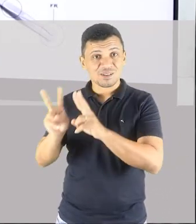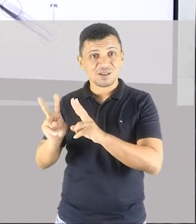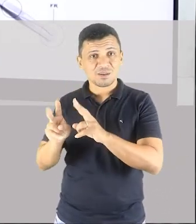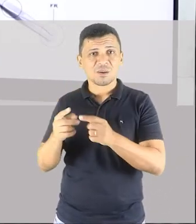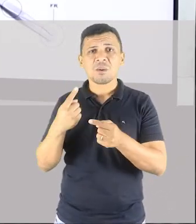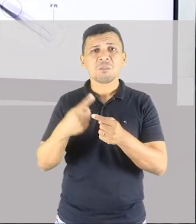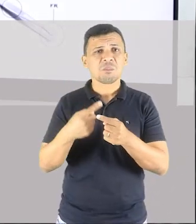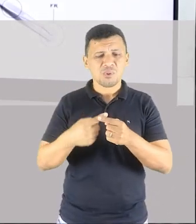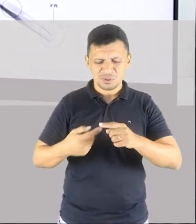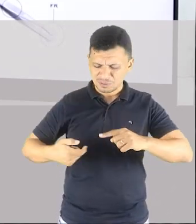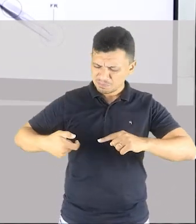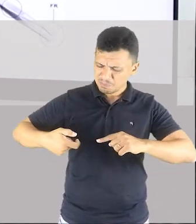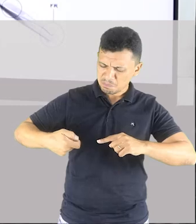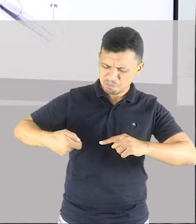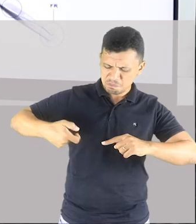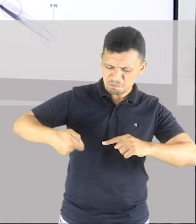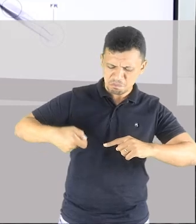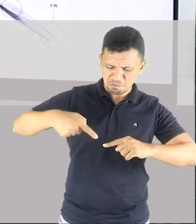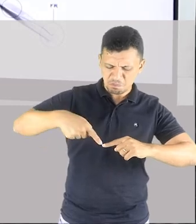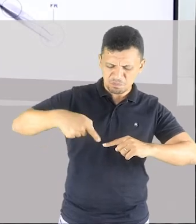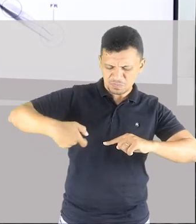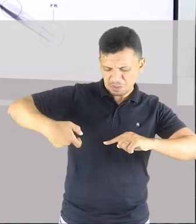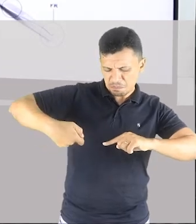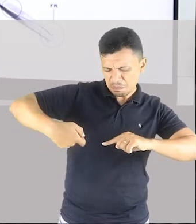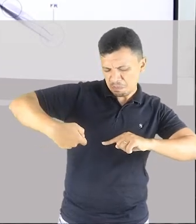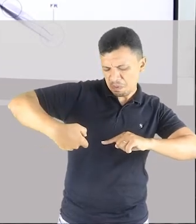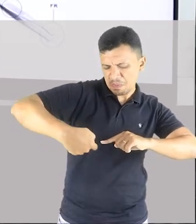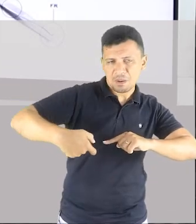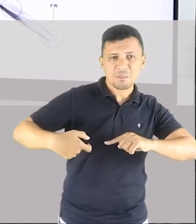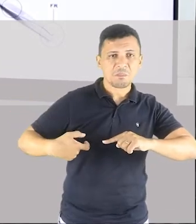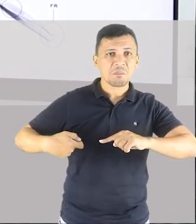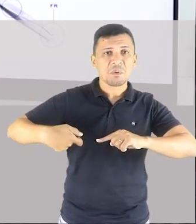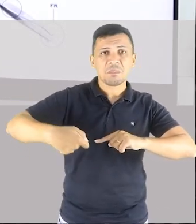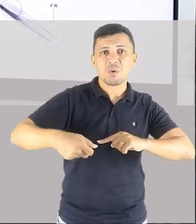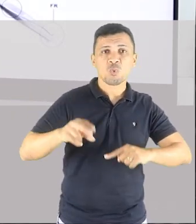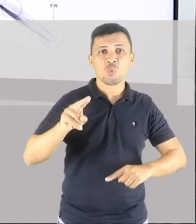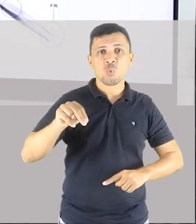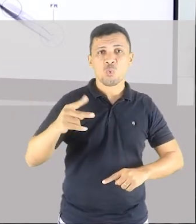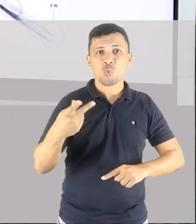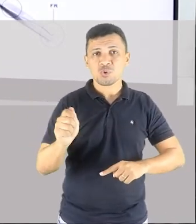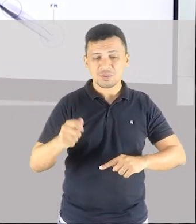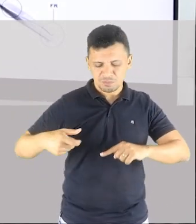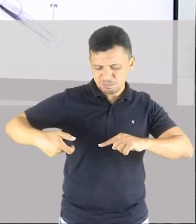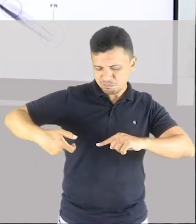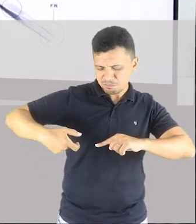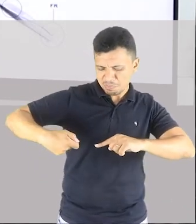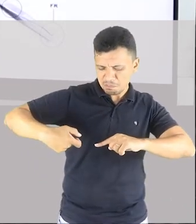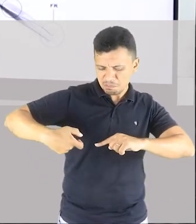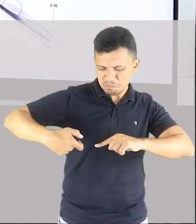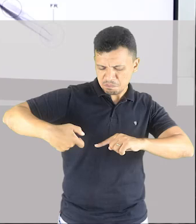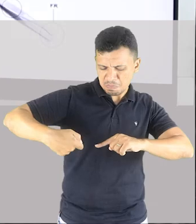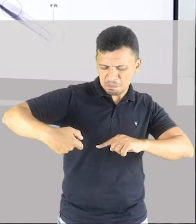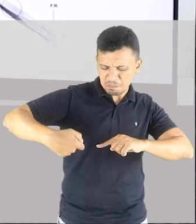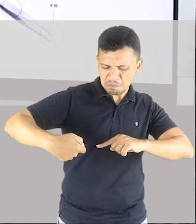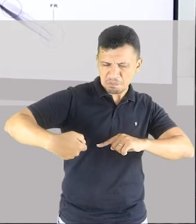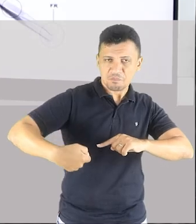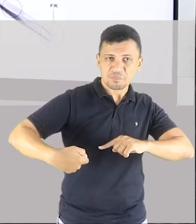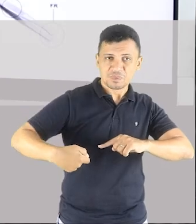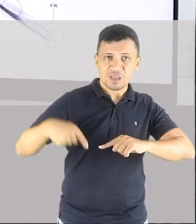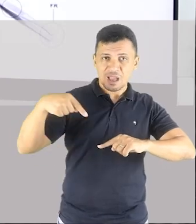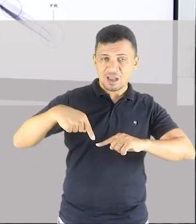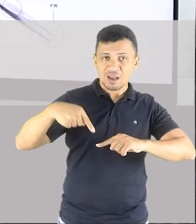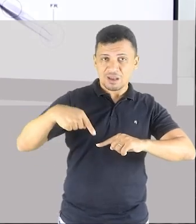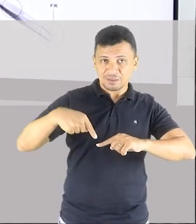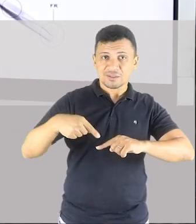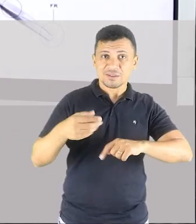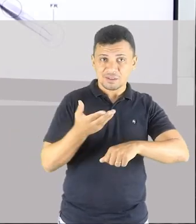quero o cortador de unhas? Óbvio, para cortar unhas. Então, aonde cortar a unha, que é a